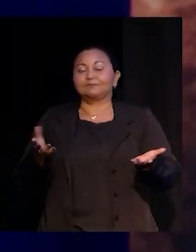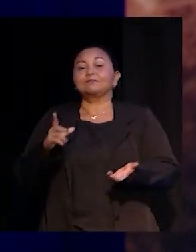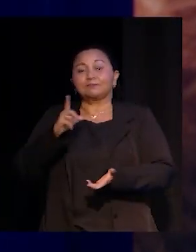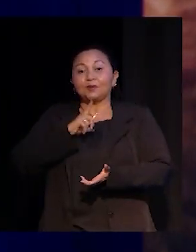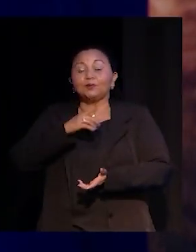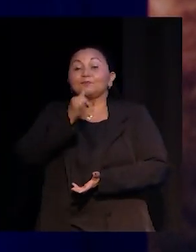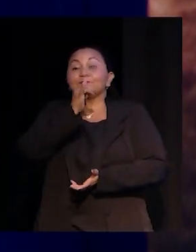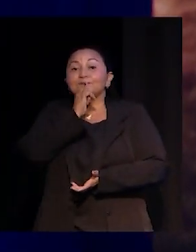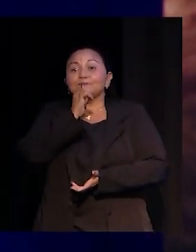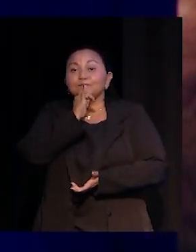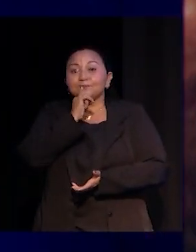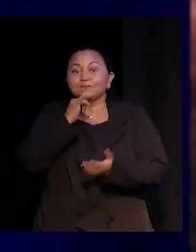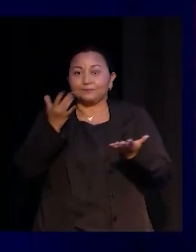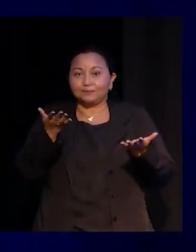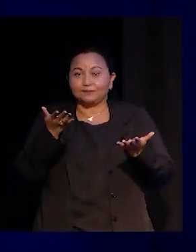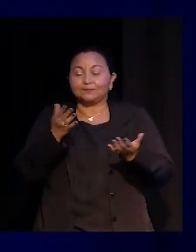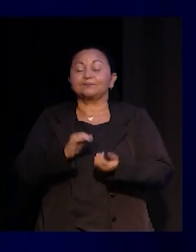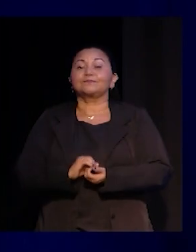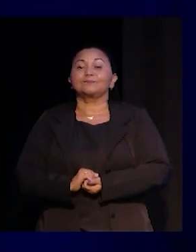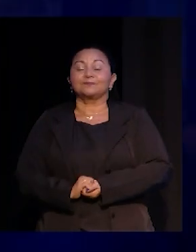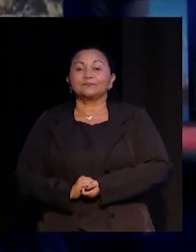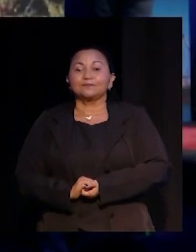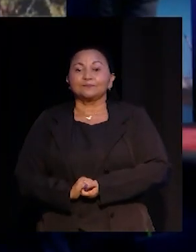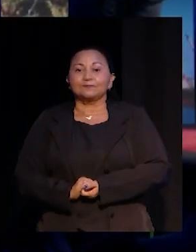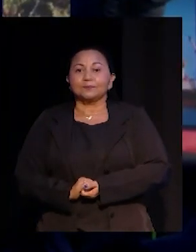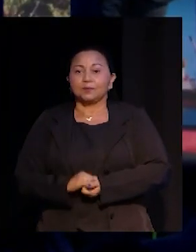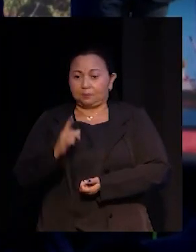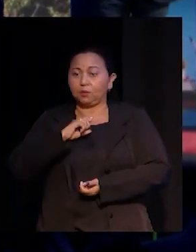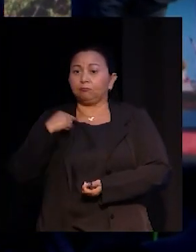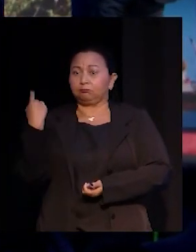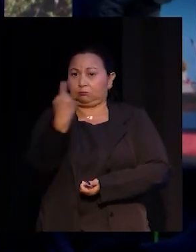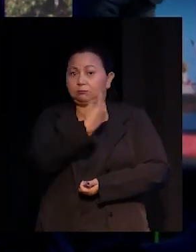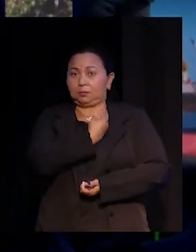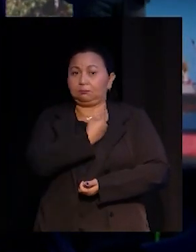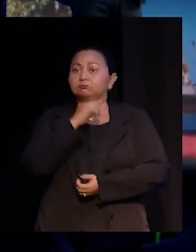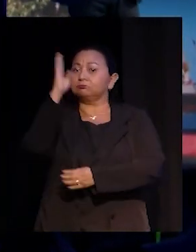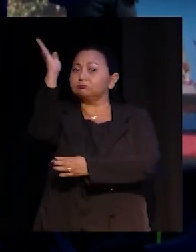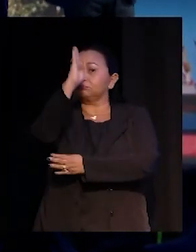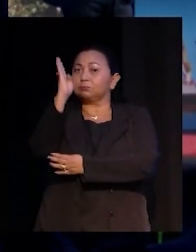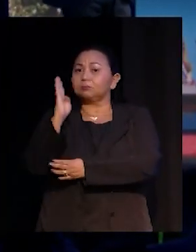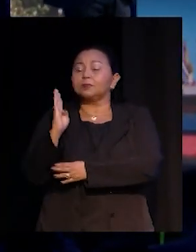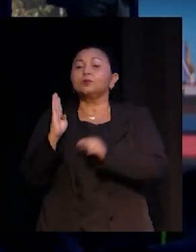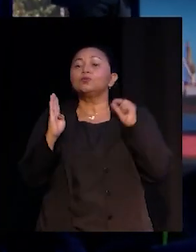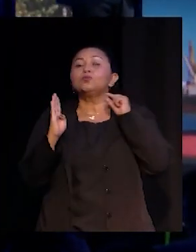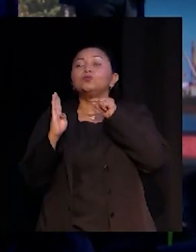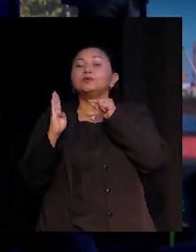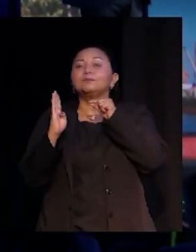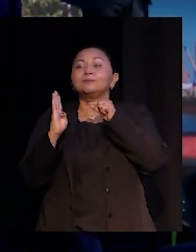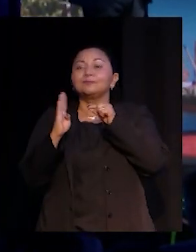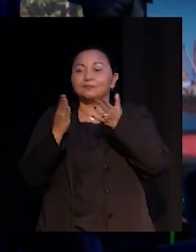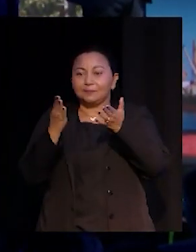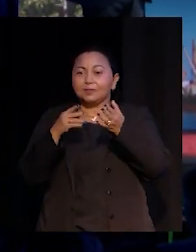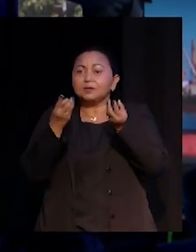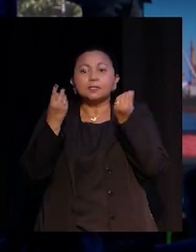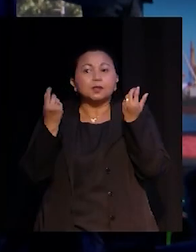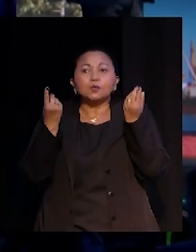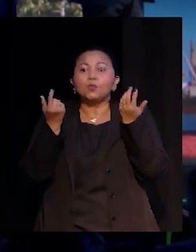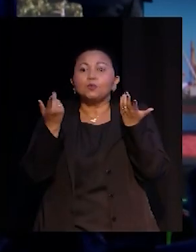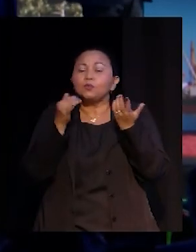dar. Marco temporal. Nós temos no Brasil, sobre a mesma